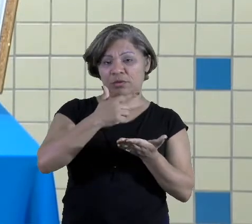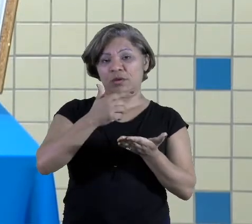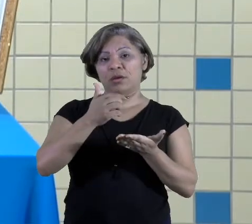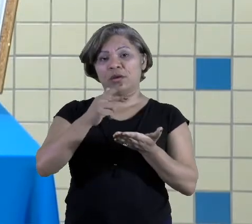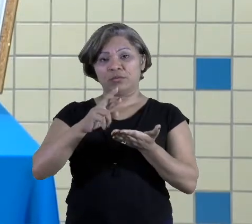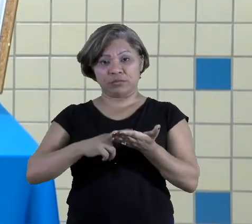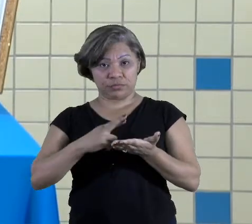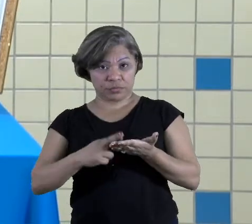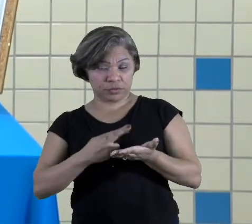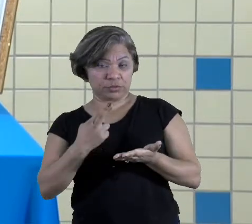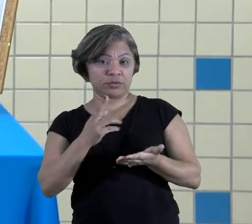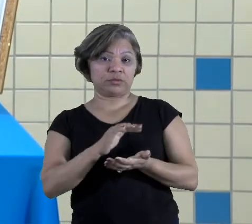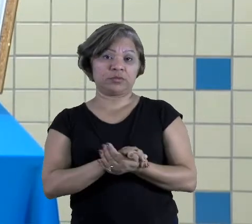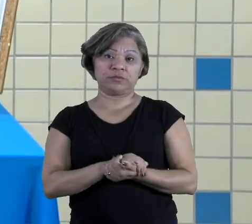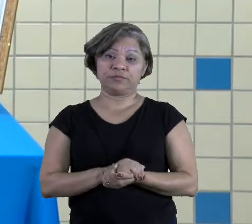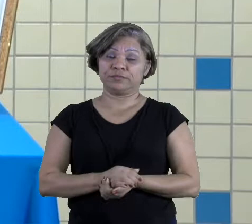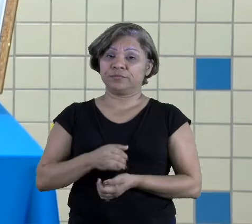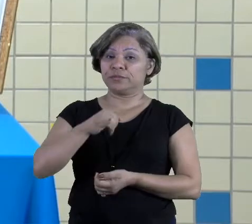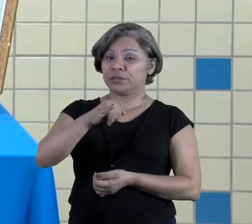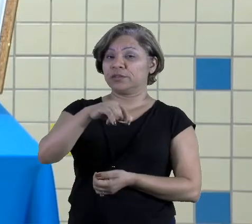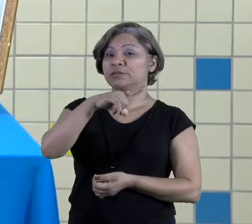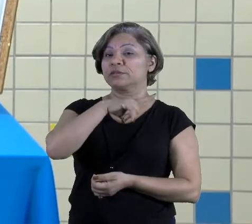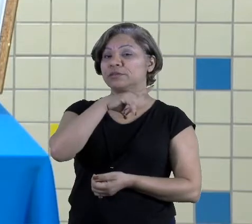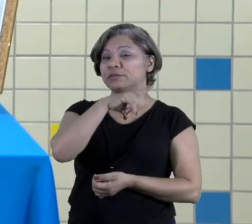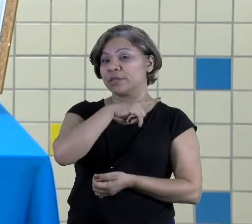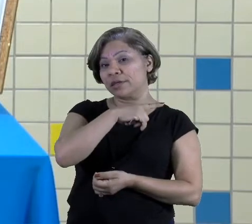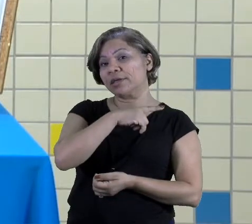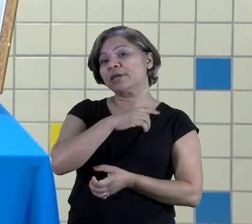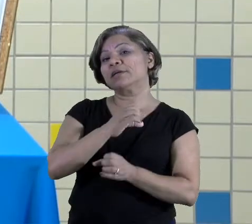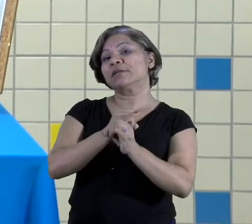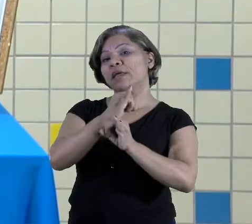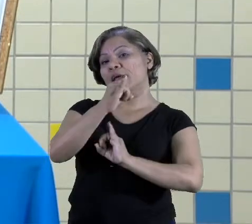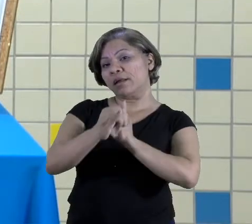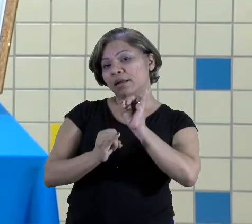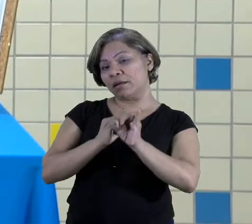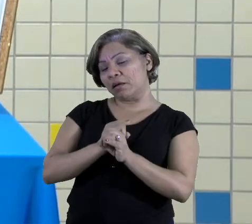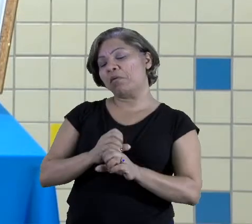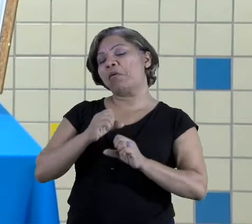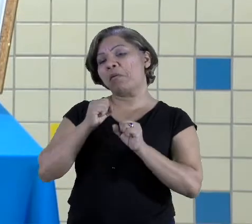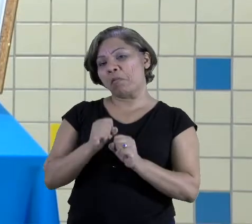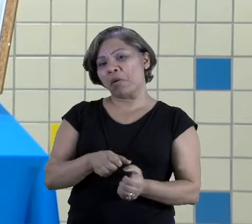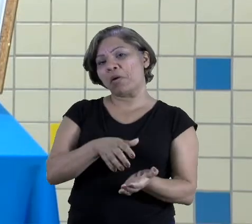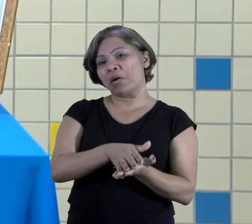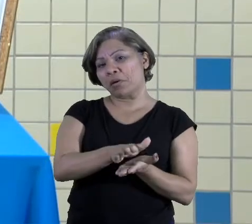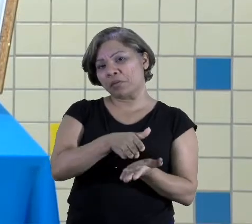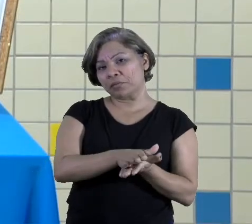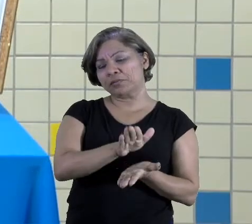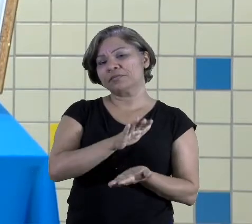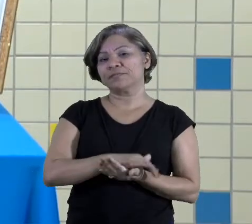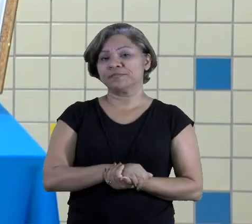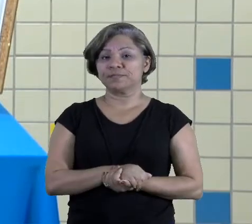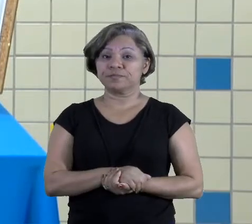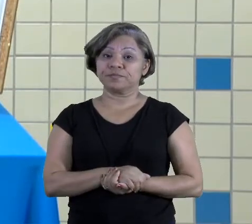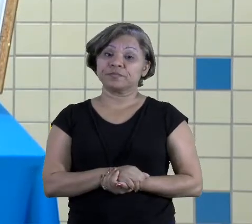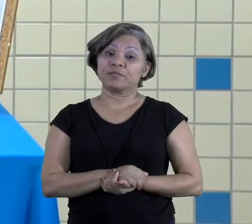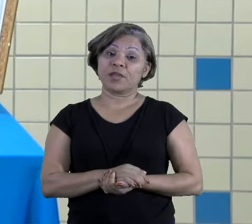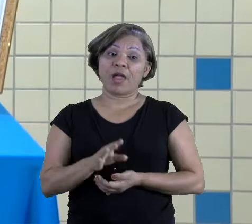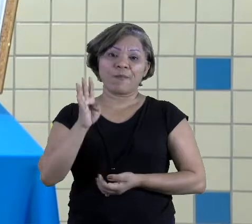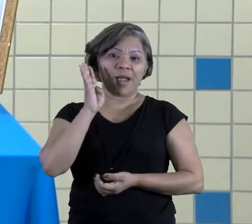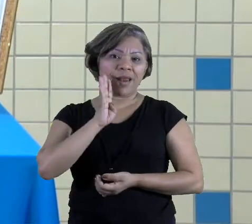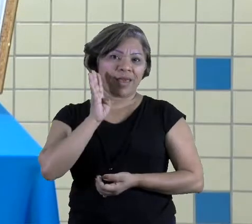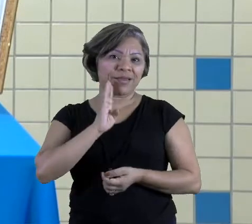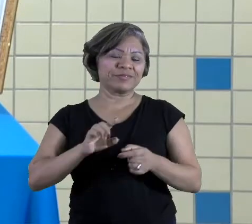tem internet também pode imprimi-las. Ou então, uma sugestão mais legal ainda é que a